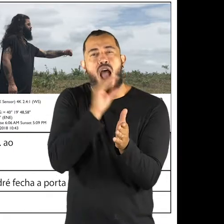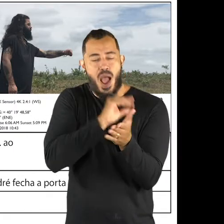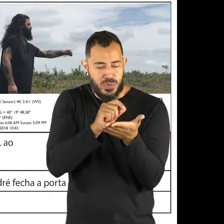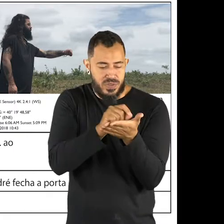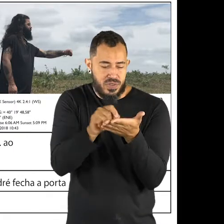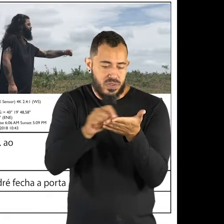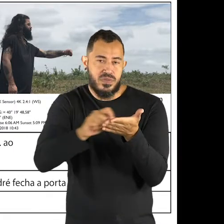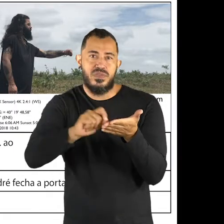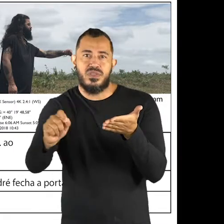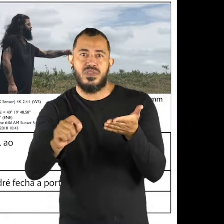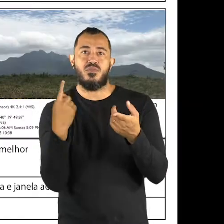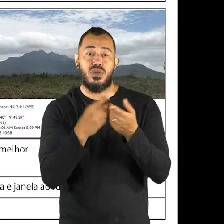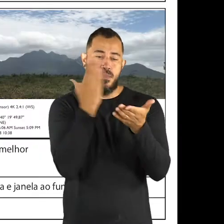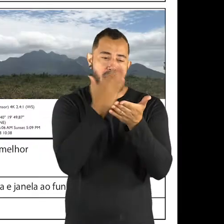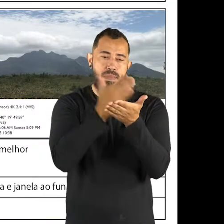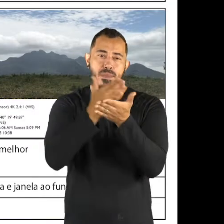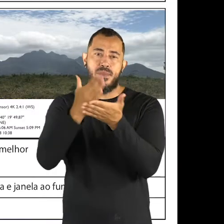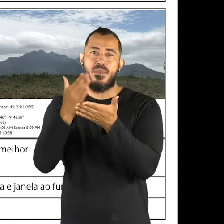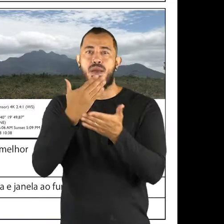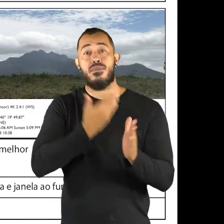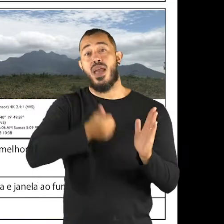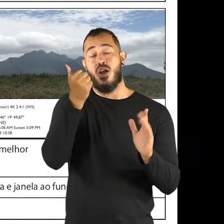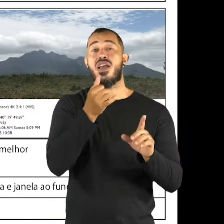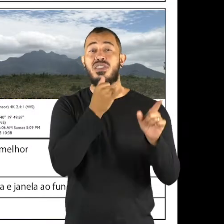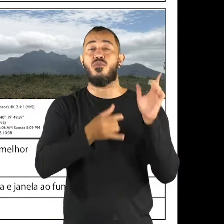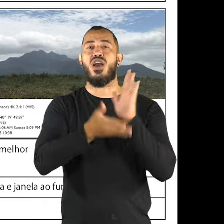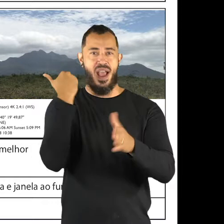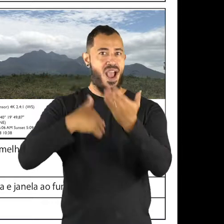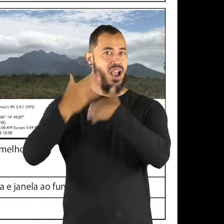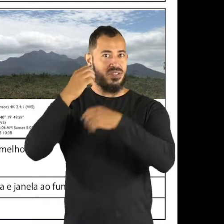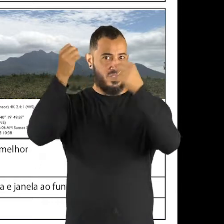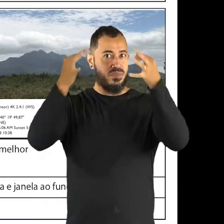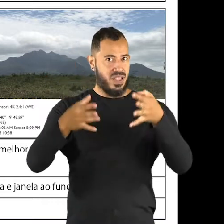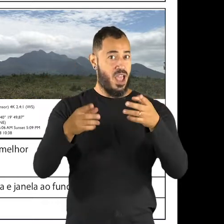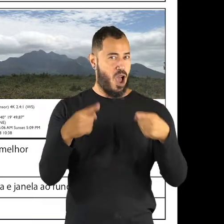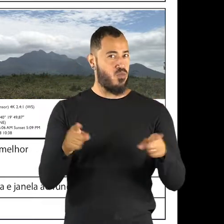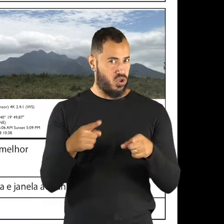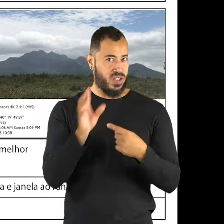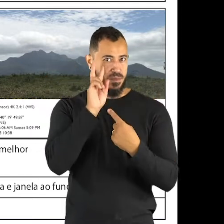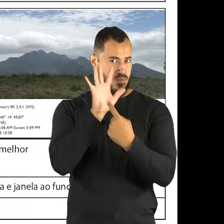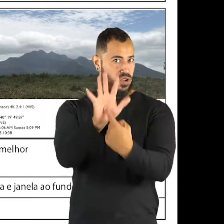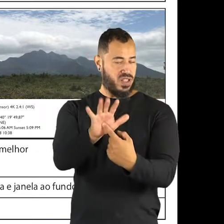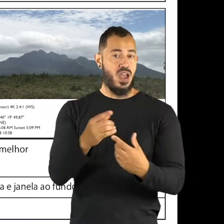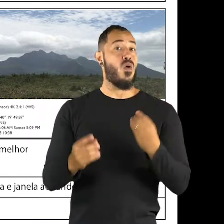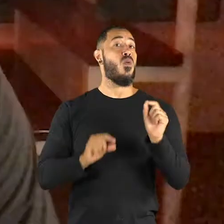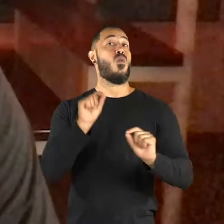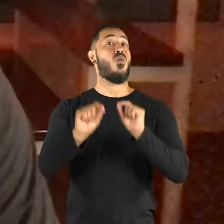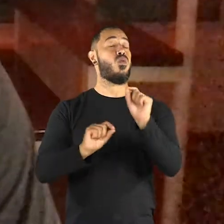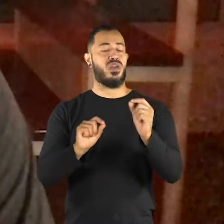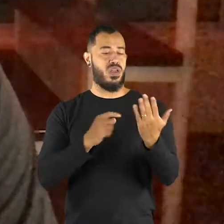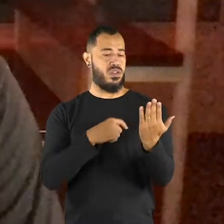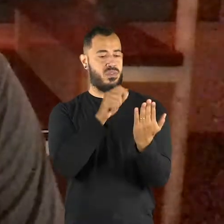ir acompanhando e dividindo o que eu quero. No clipe de Ódio à Nudez, tendo o roteiro na mão, fomos para as locações procurar a forma de